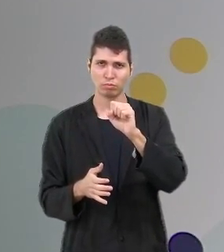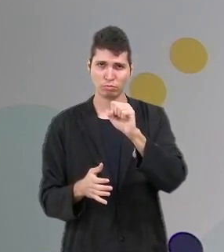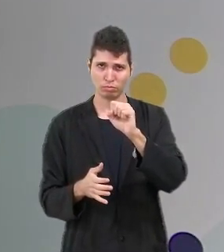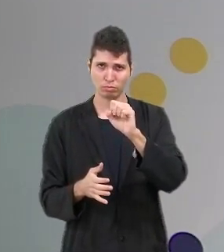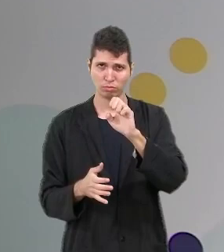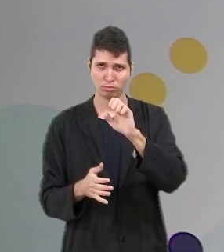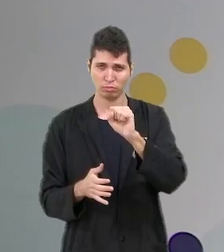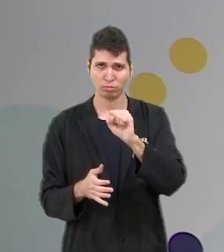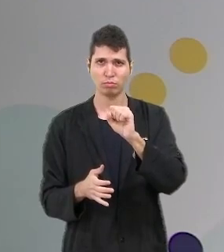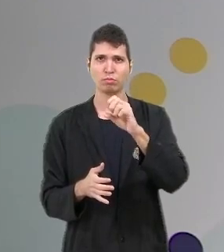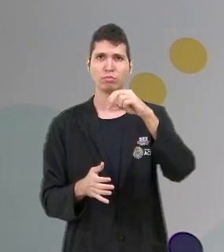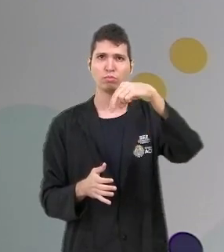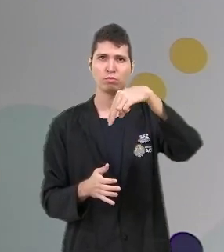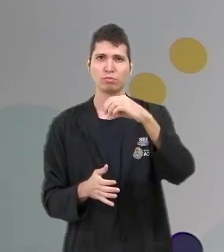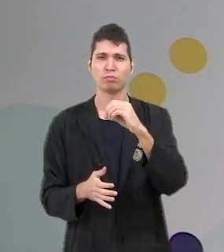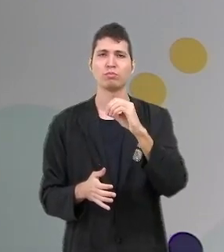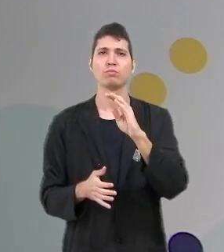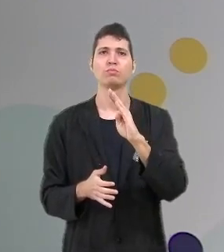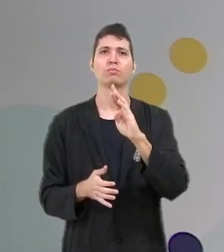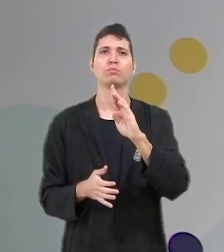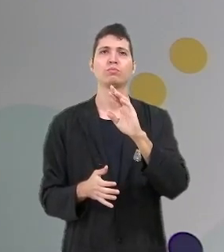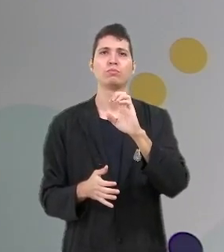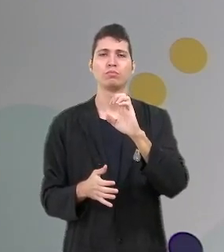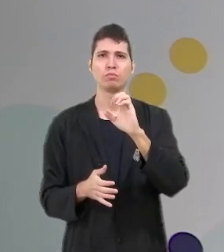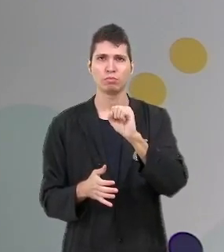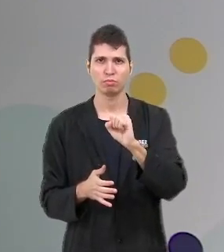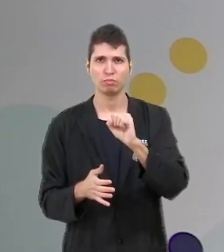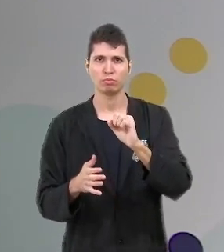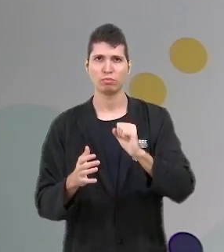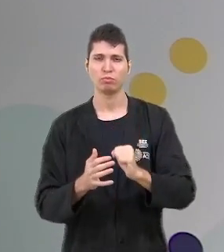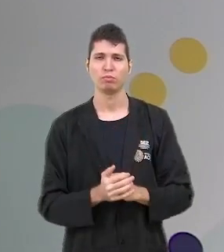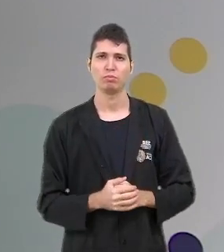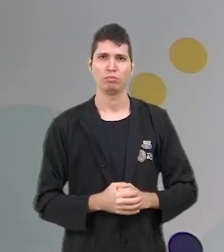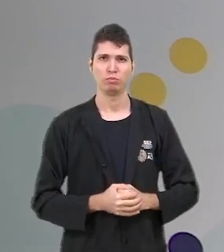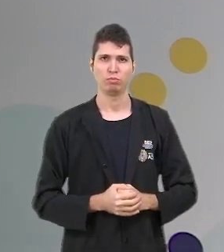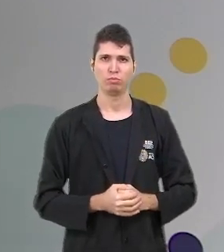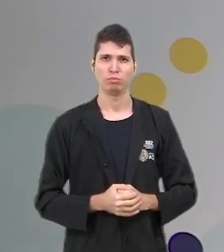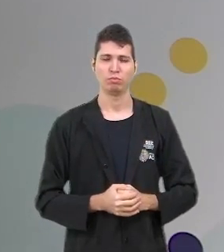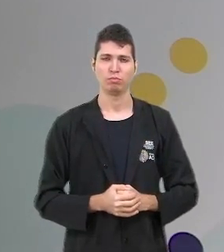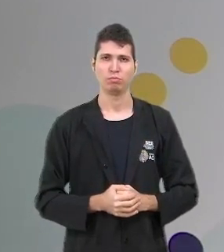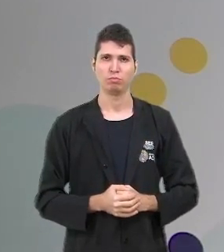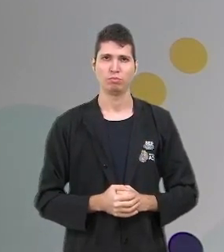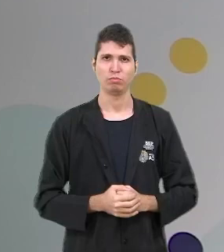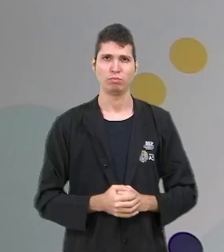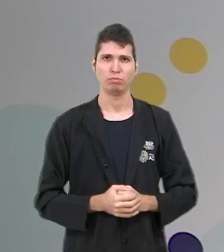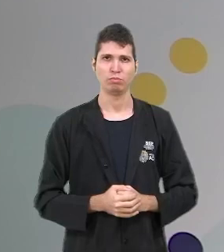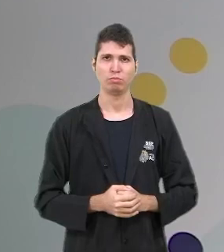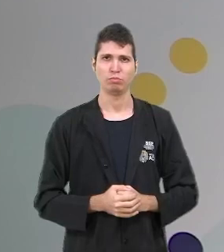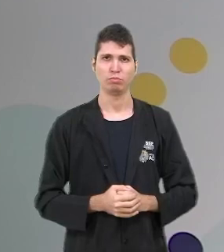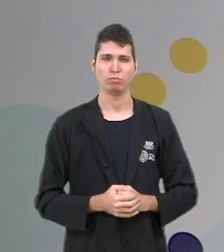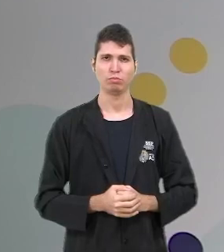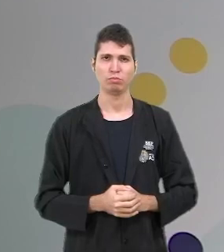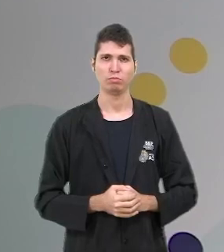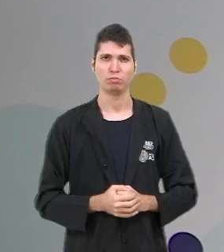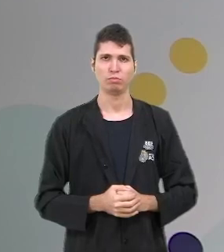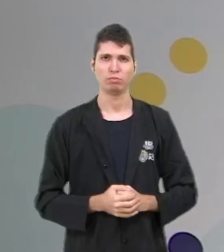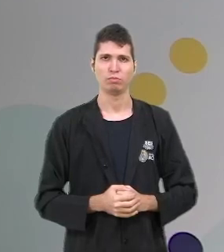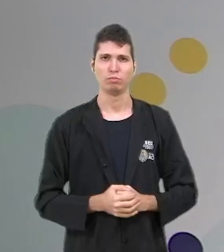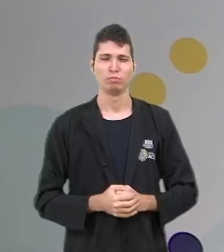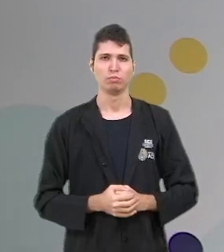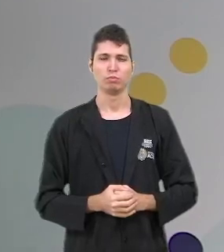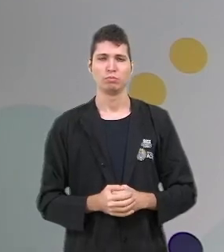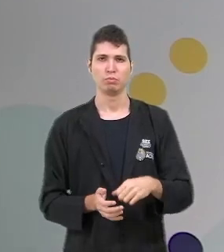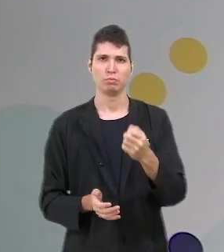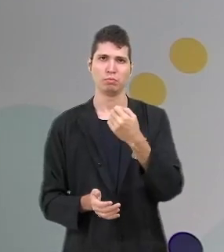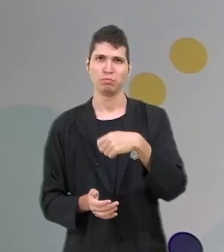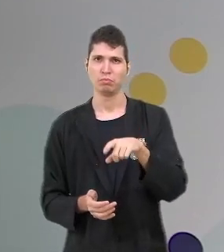já possuem uma estabilidade aí com a quantidade ideal de elétrons na camada de valência. Então, eles não